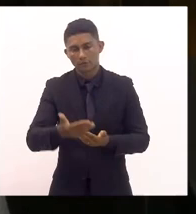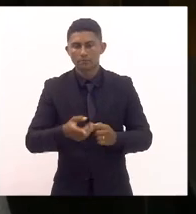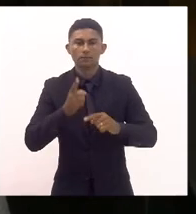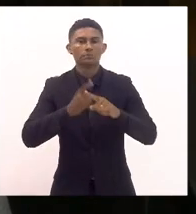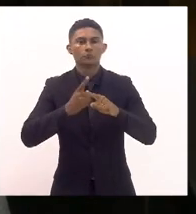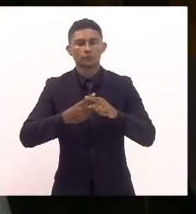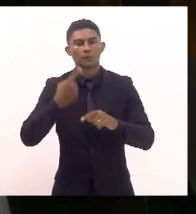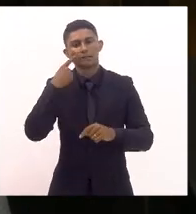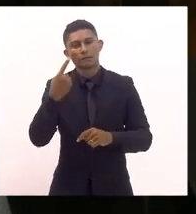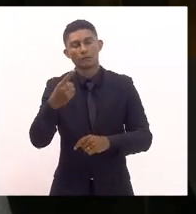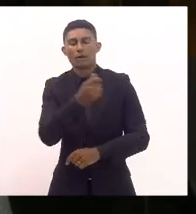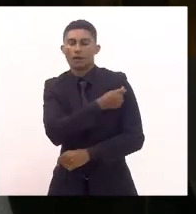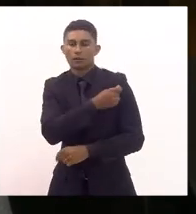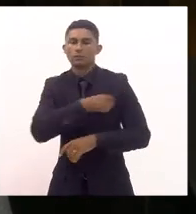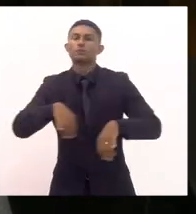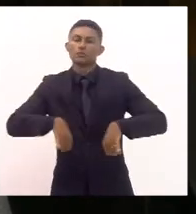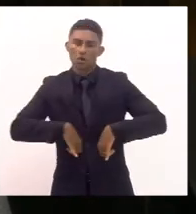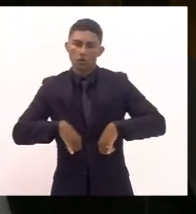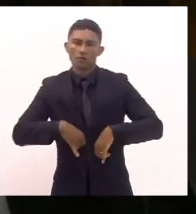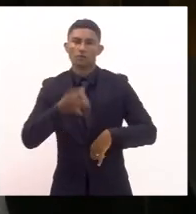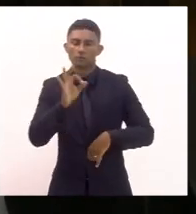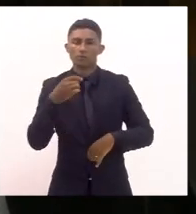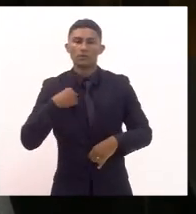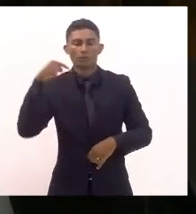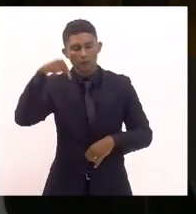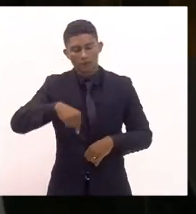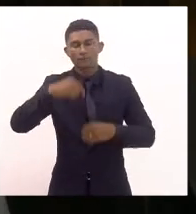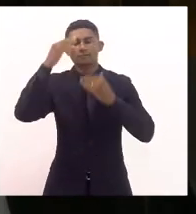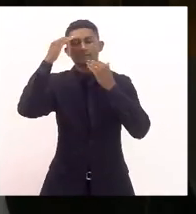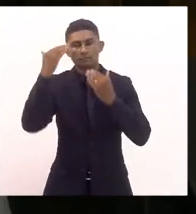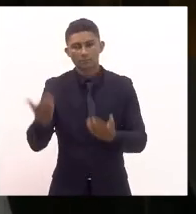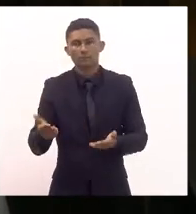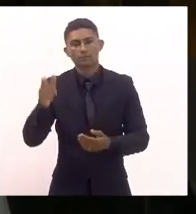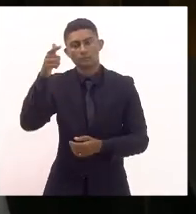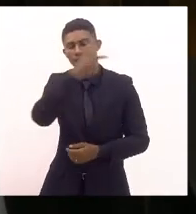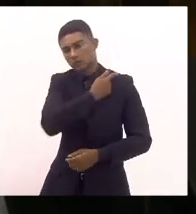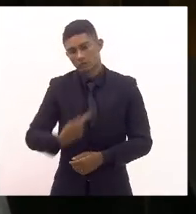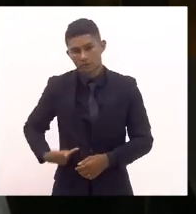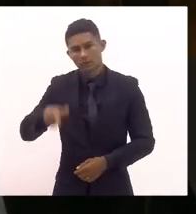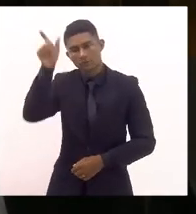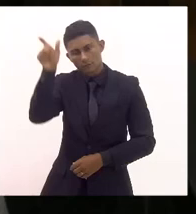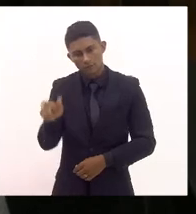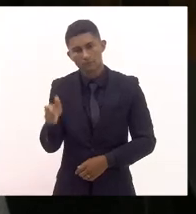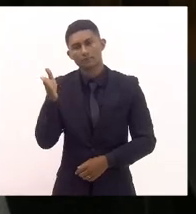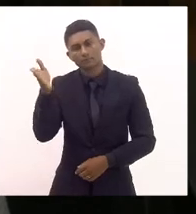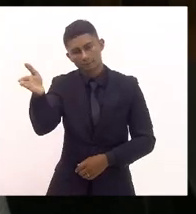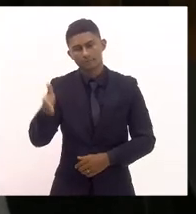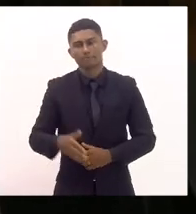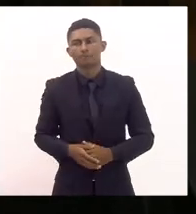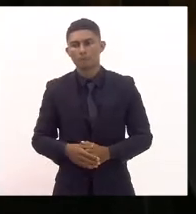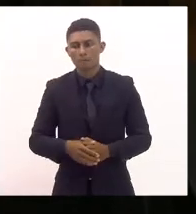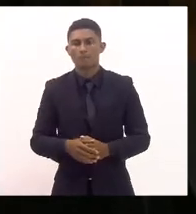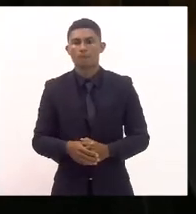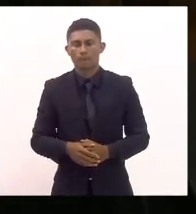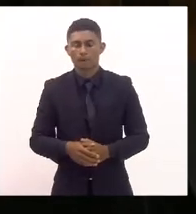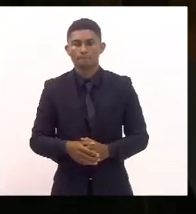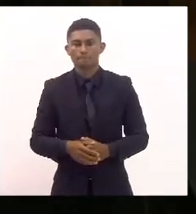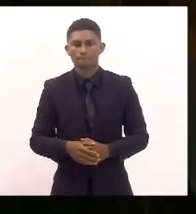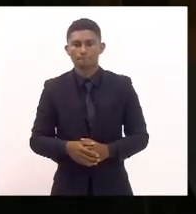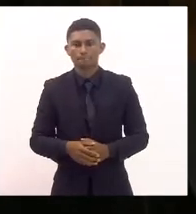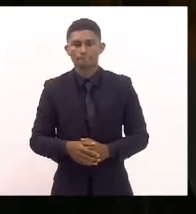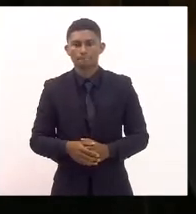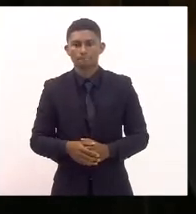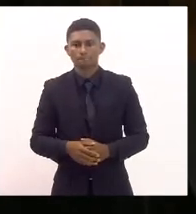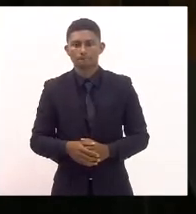porque viu que os estudantes estão sofrendo eu queria que agradecer ao Governador Cláudio Castro mais uma vez agradecer